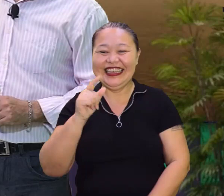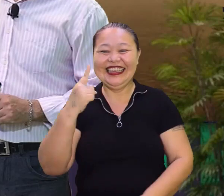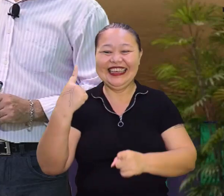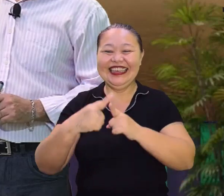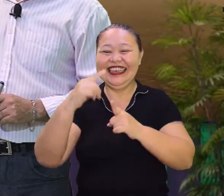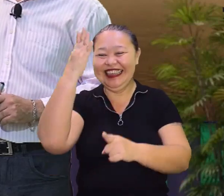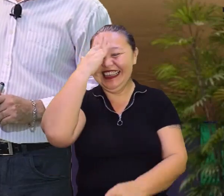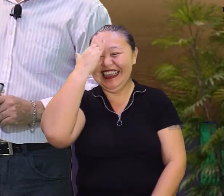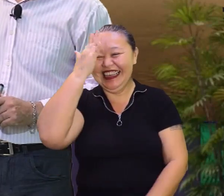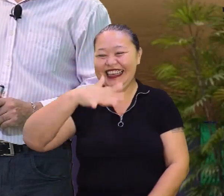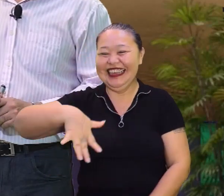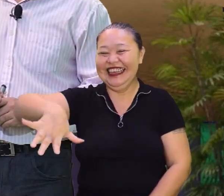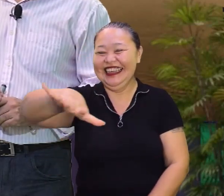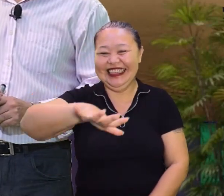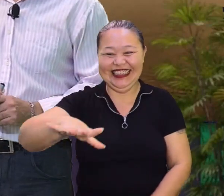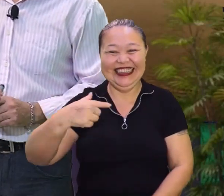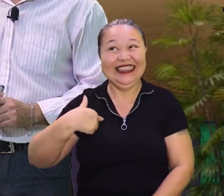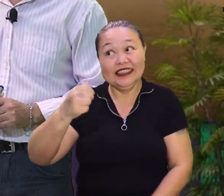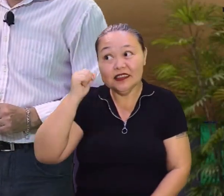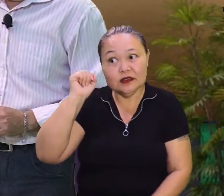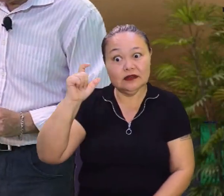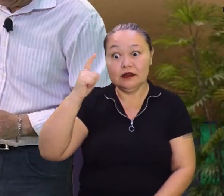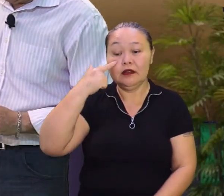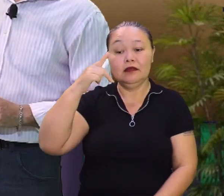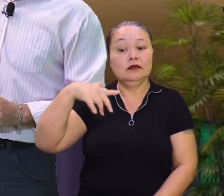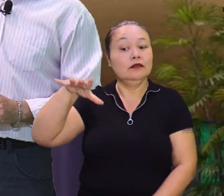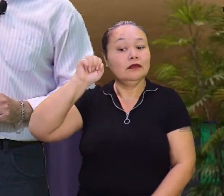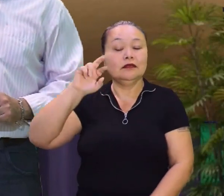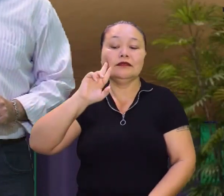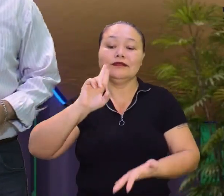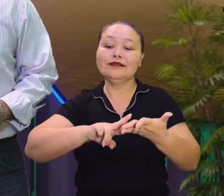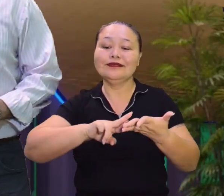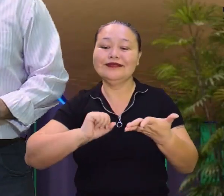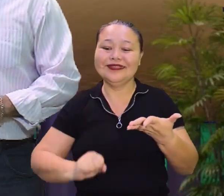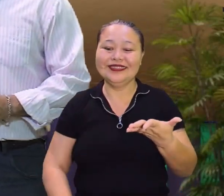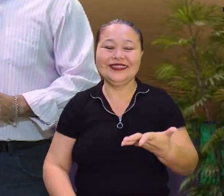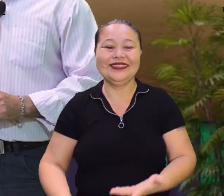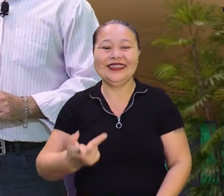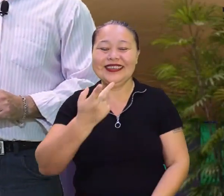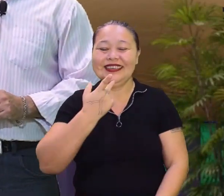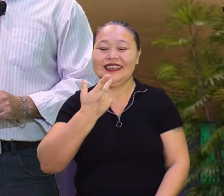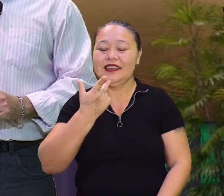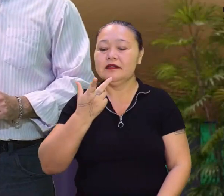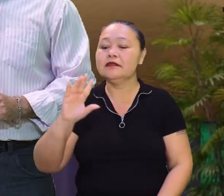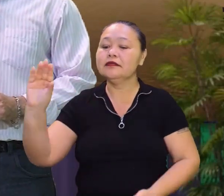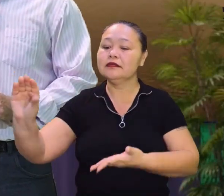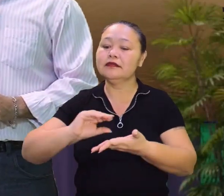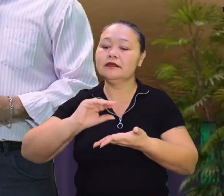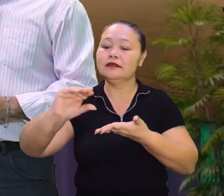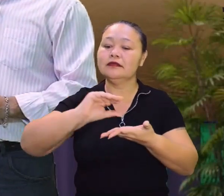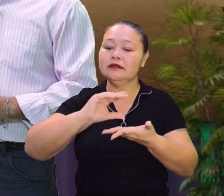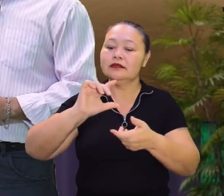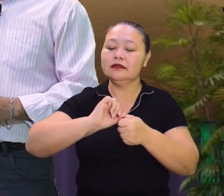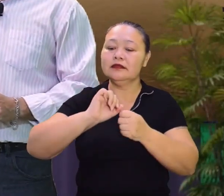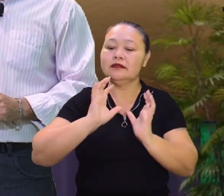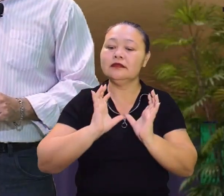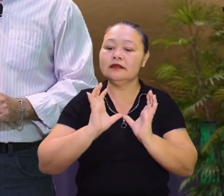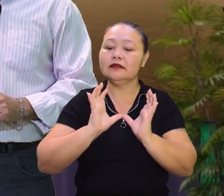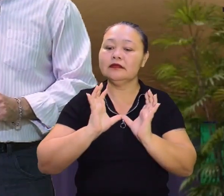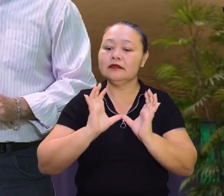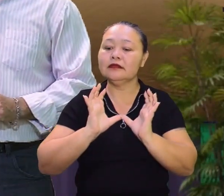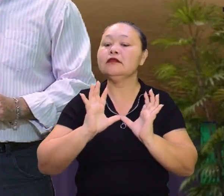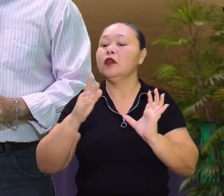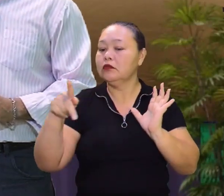ela sabe que essa galera já ficou ligada na resposta. Então, galera, é o seguinte, falamos sobre esse investimento do